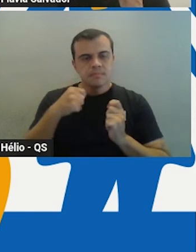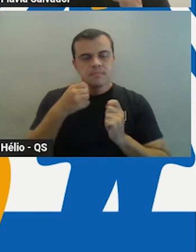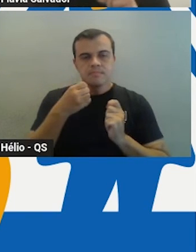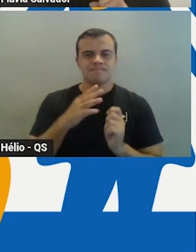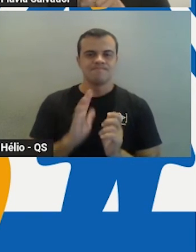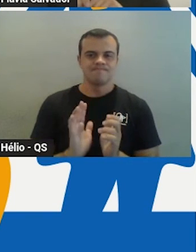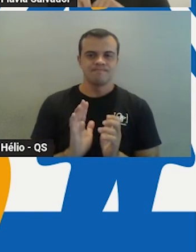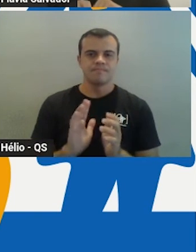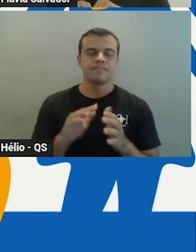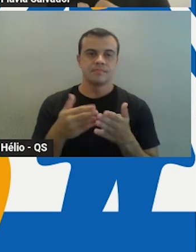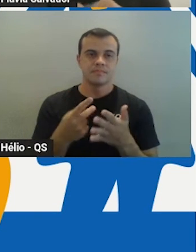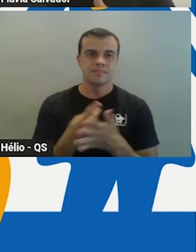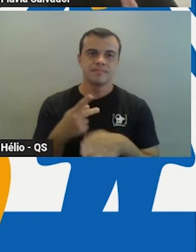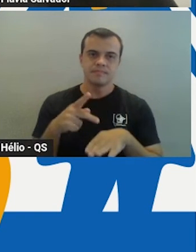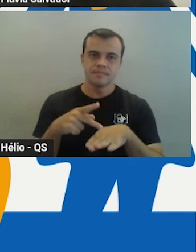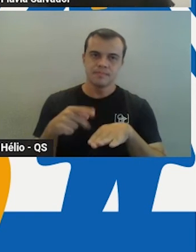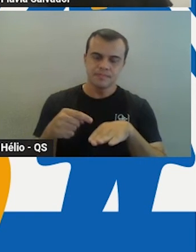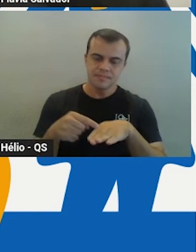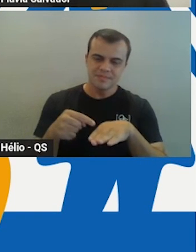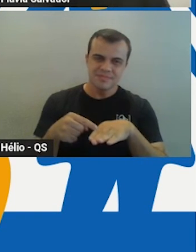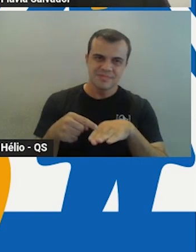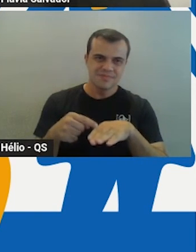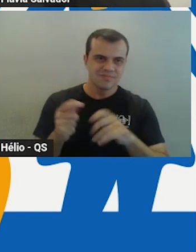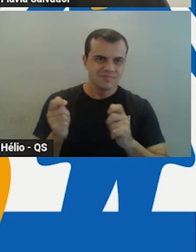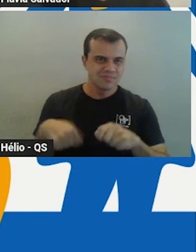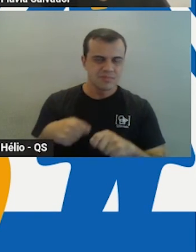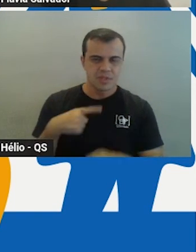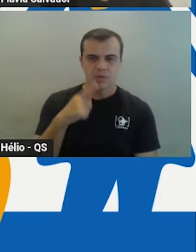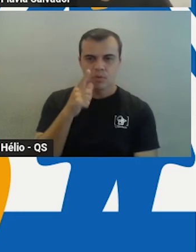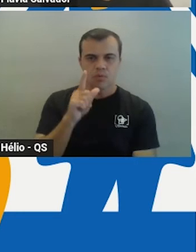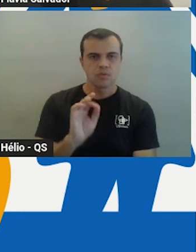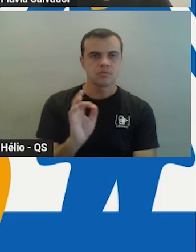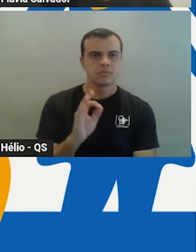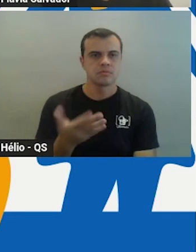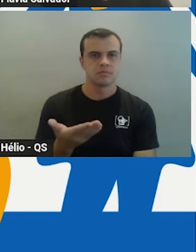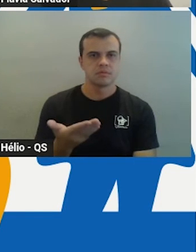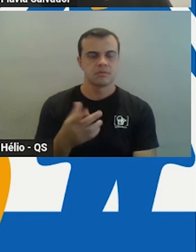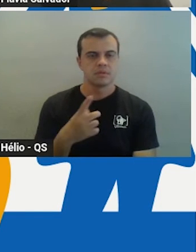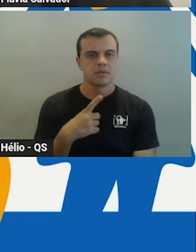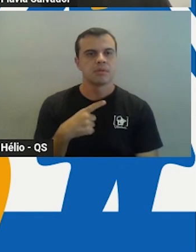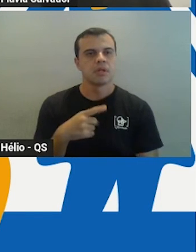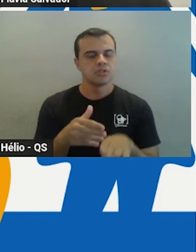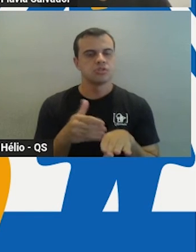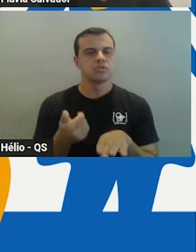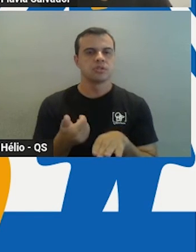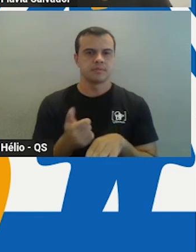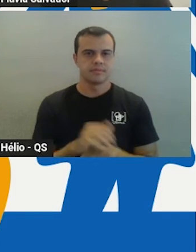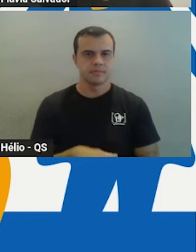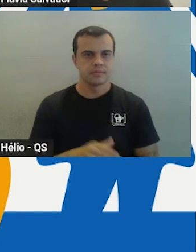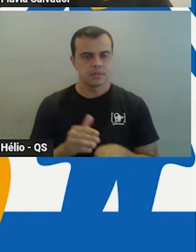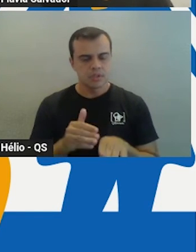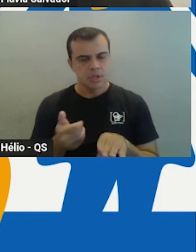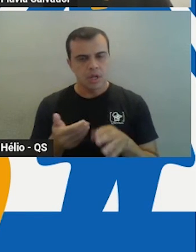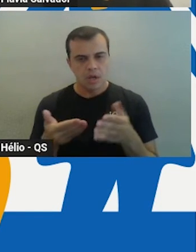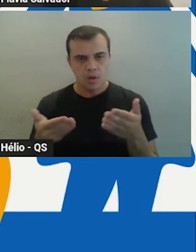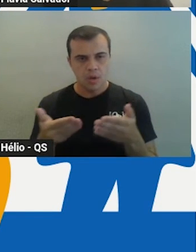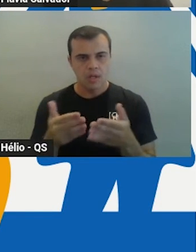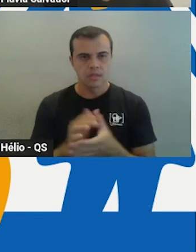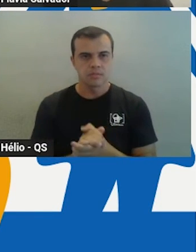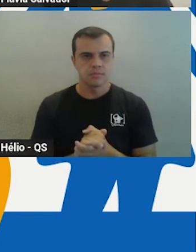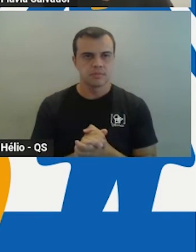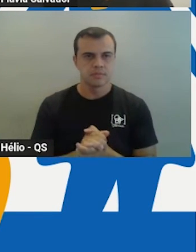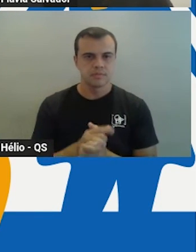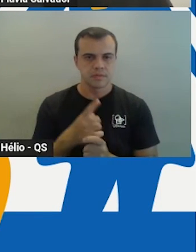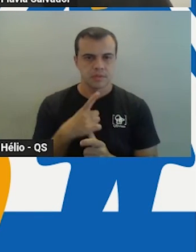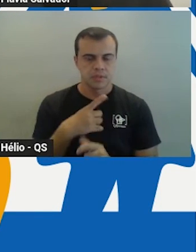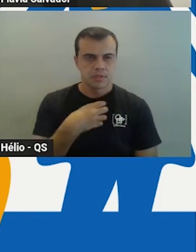confortável. E a pedrinha no sapato é isso, não tem jeito, eu não vou conseguir ficar, eu tenho que tirar agora. E é assim que ele se